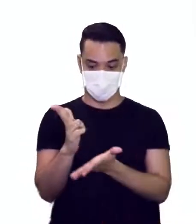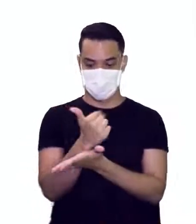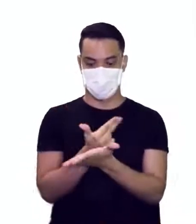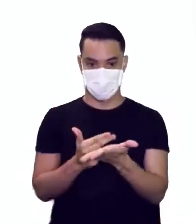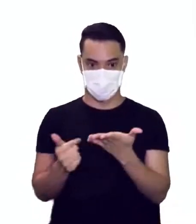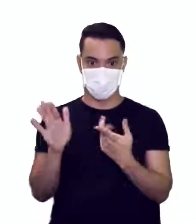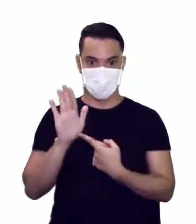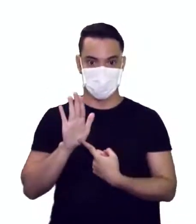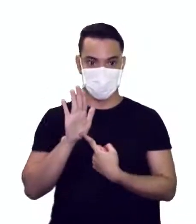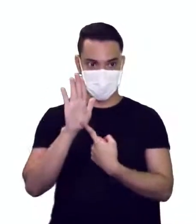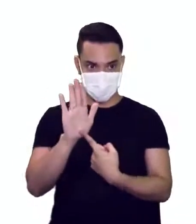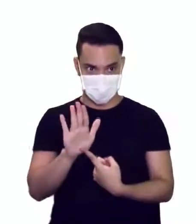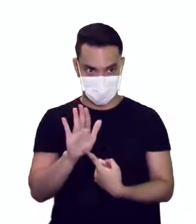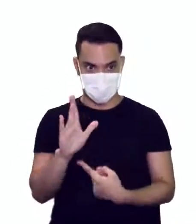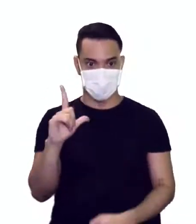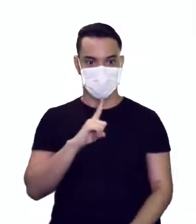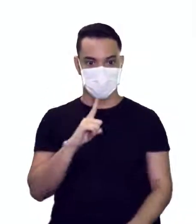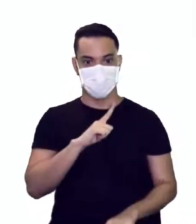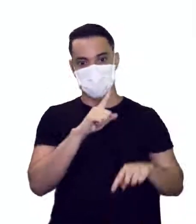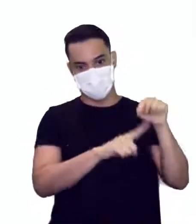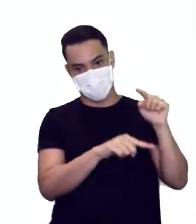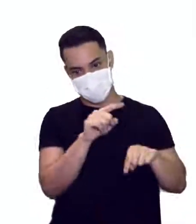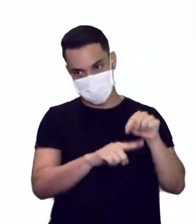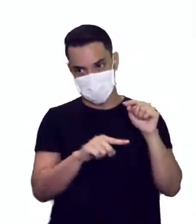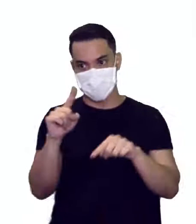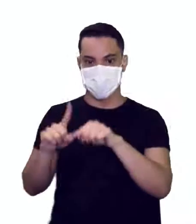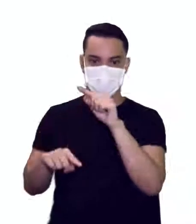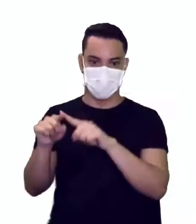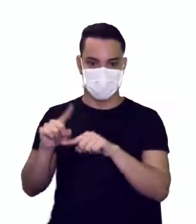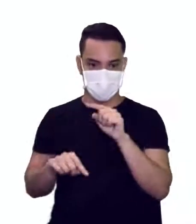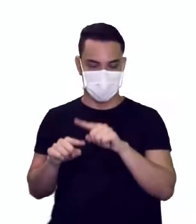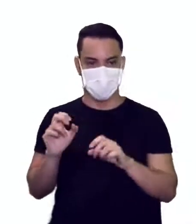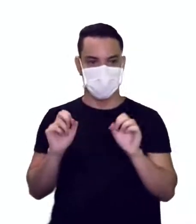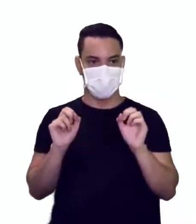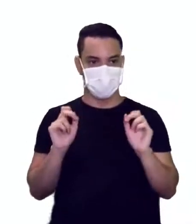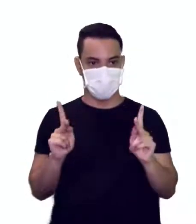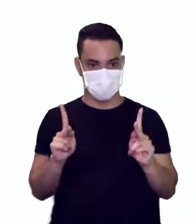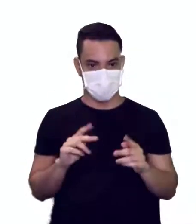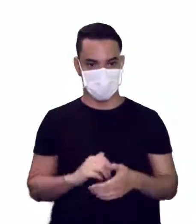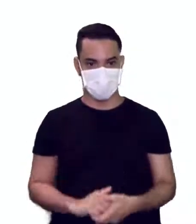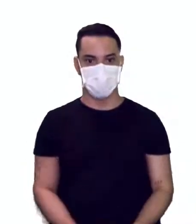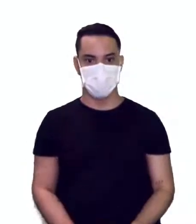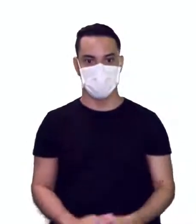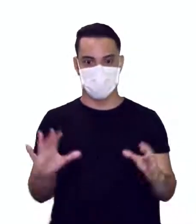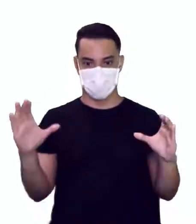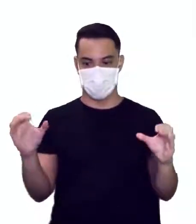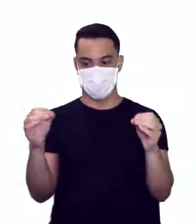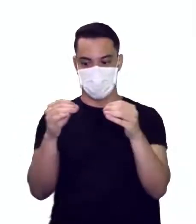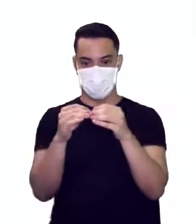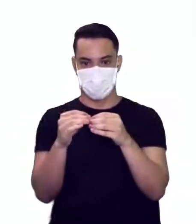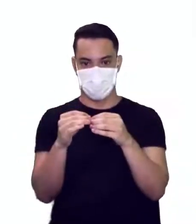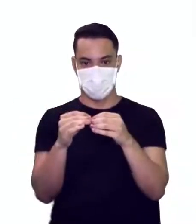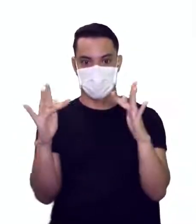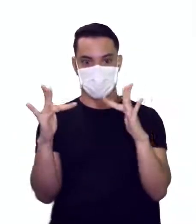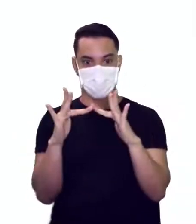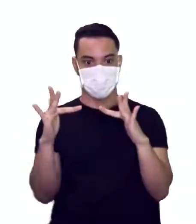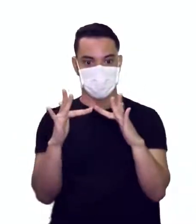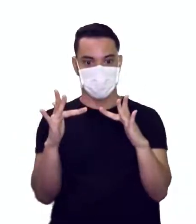esse esquema. Temos dois corpos, ok? Ó, vamos encostar aqui. Opa, encostou, é o contato.